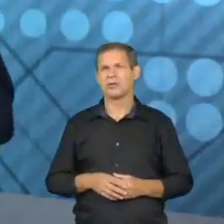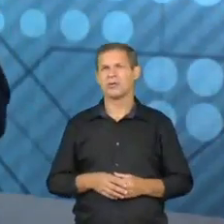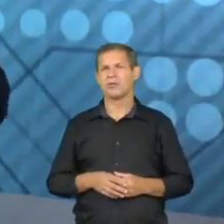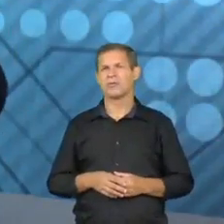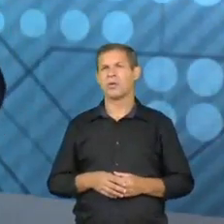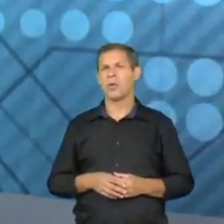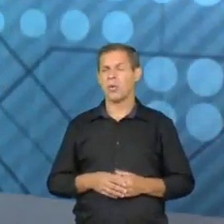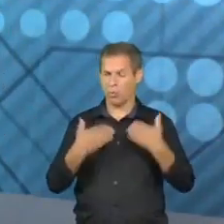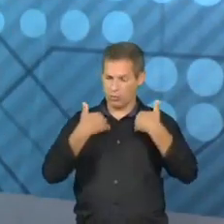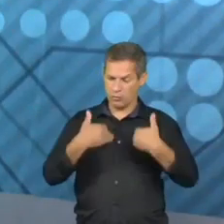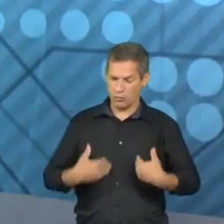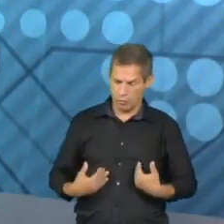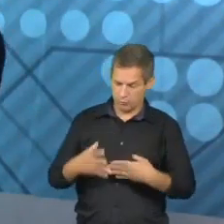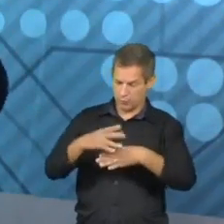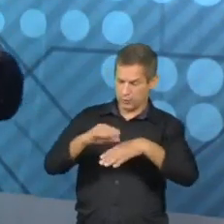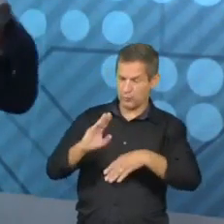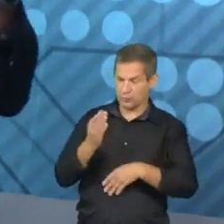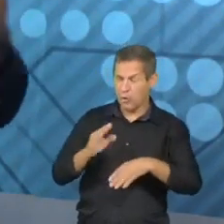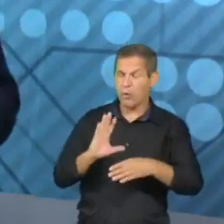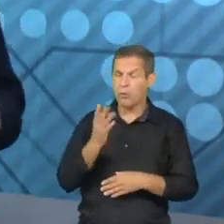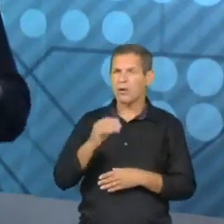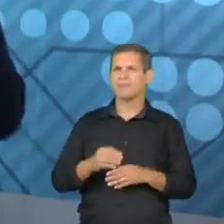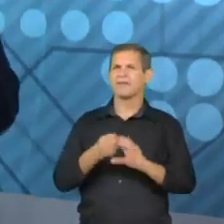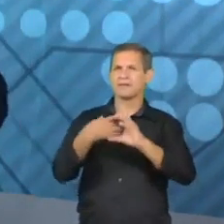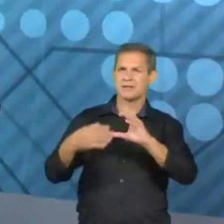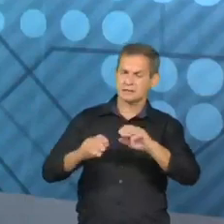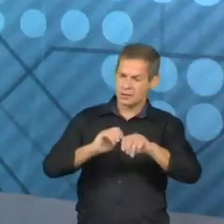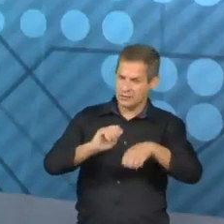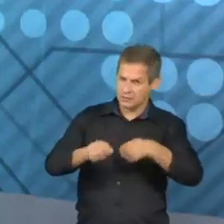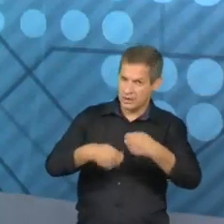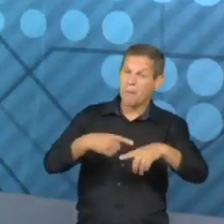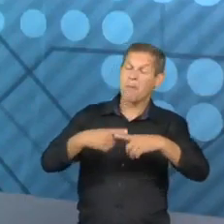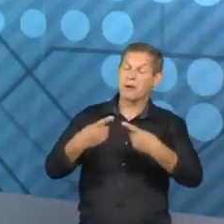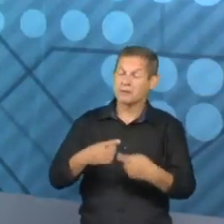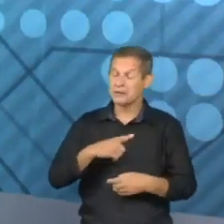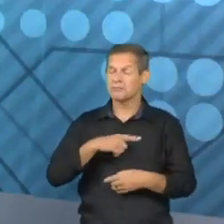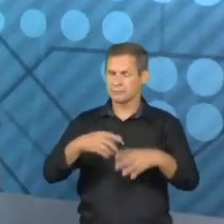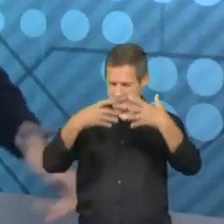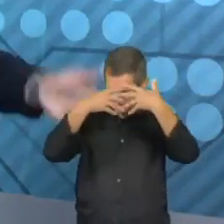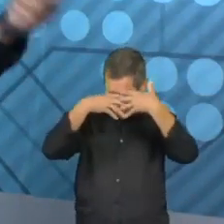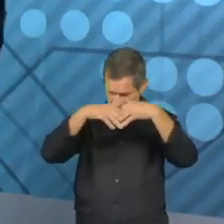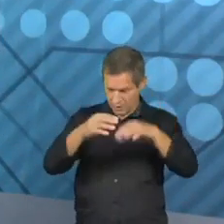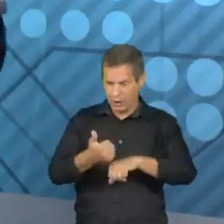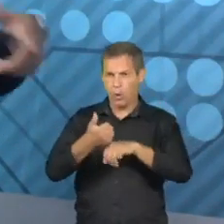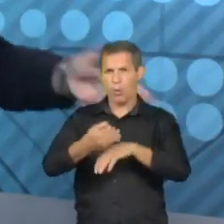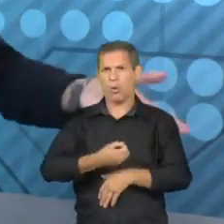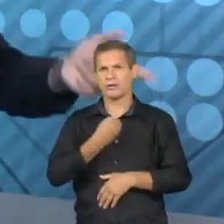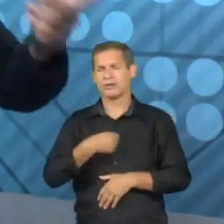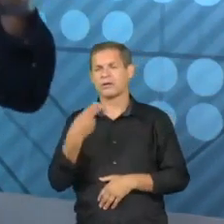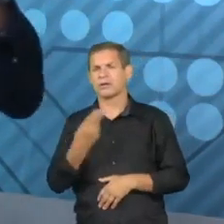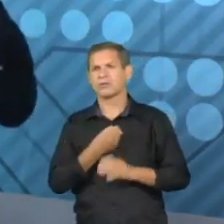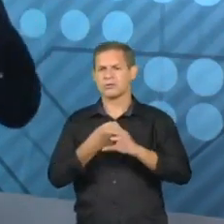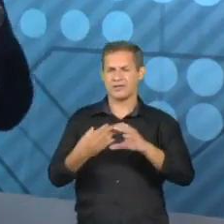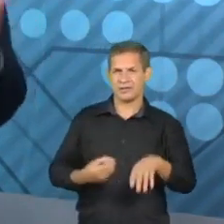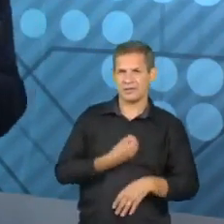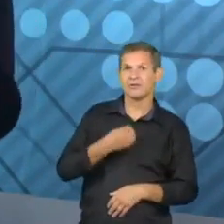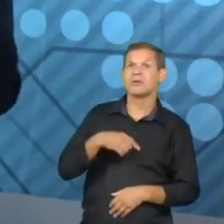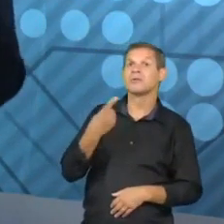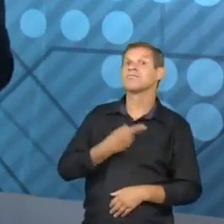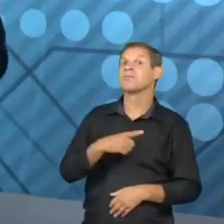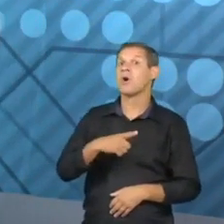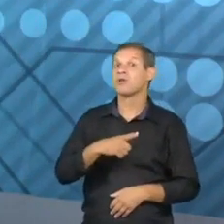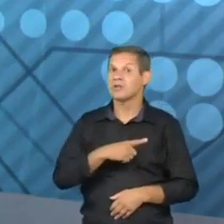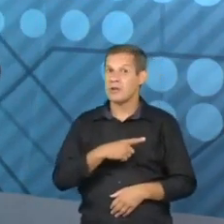parte biológica da doença, como ela ocorre, sintomas e tudo mais, mas não. A gente tem que pensar na nossa qualidade de vida, nosso estilo de vida, o que nós temos